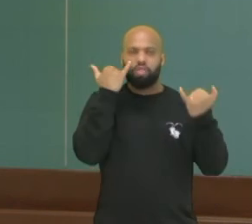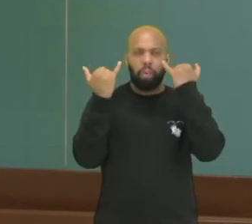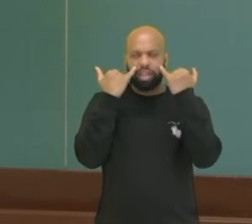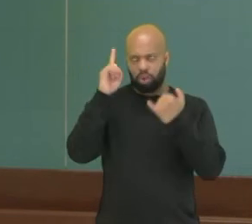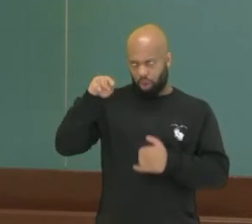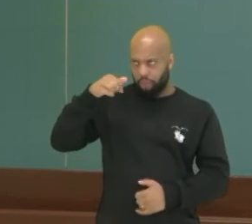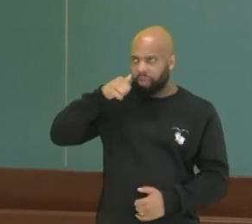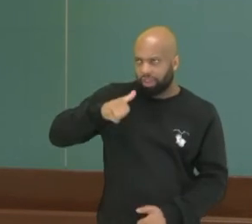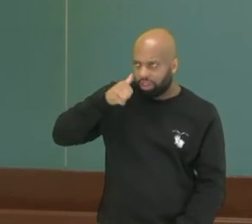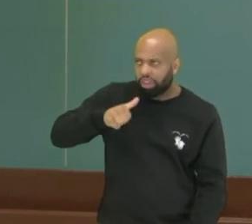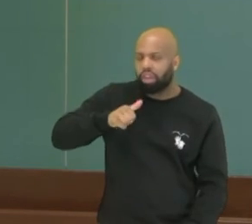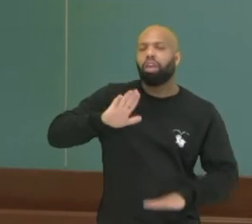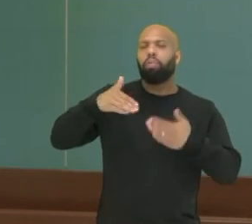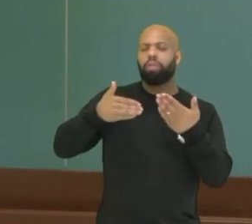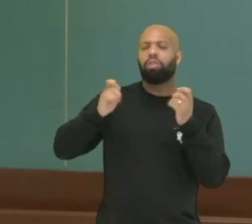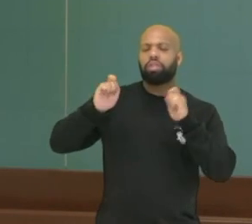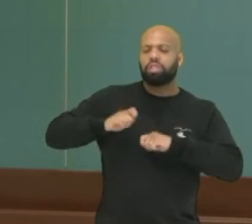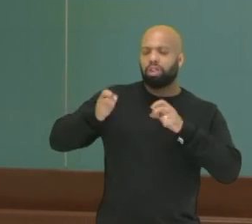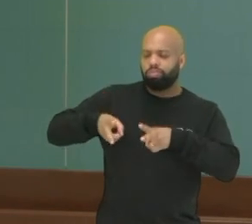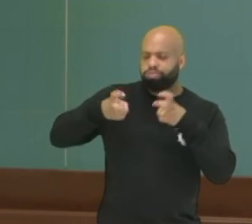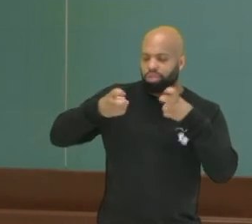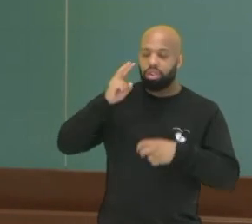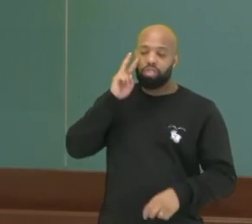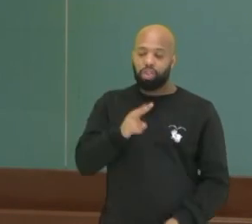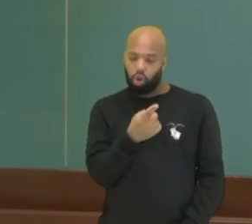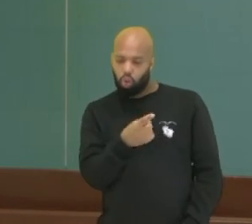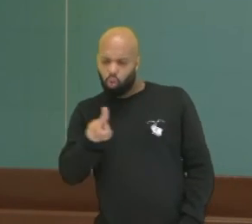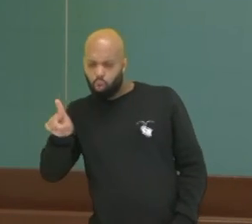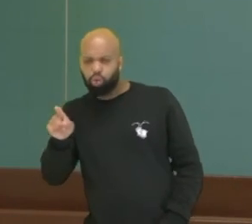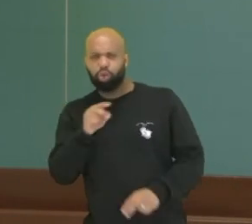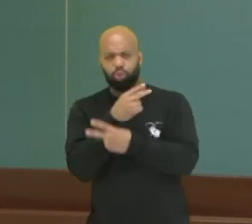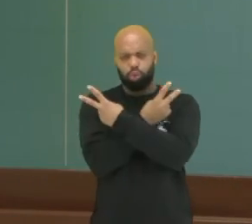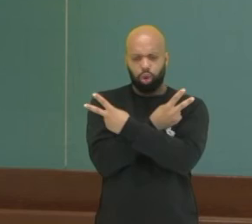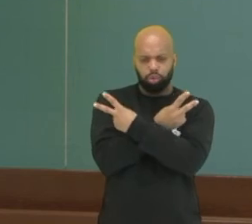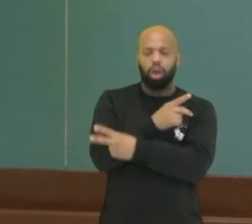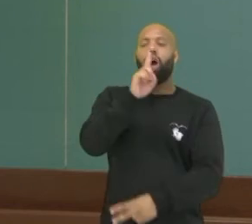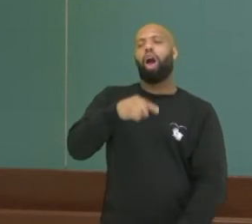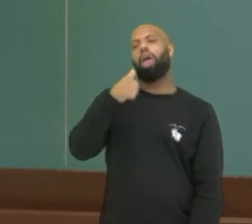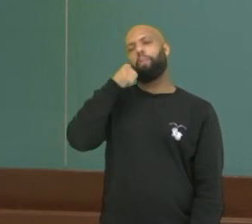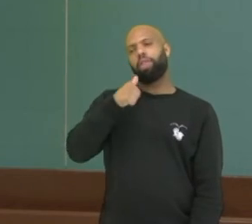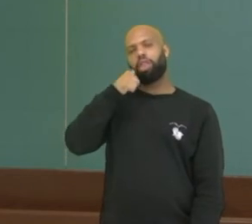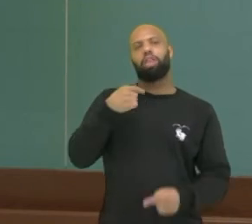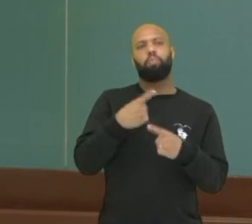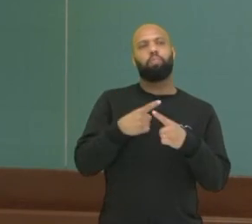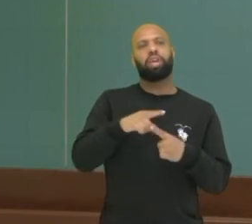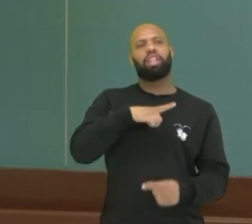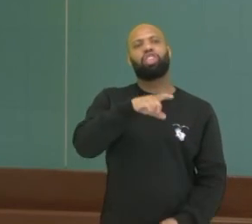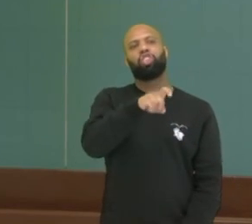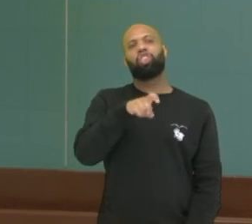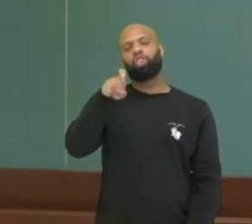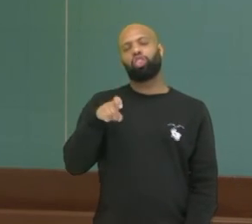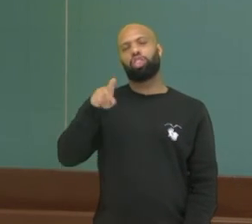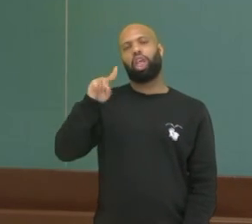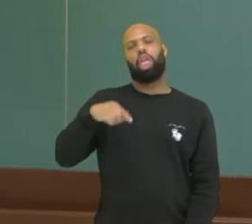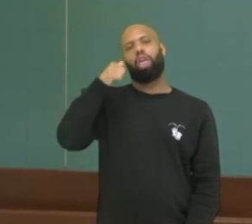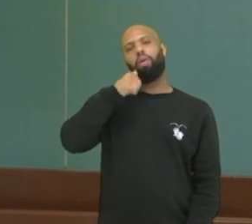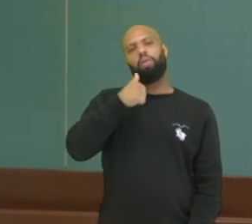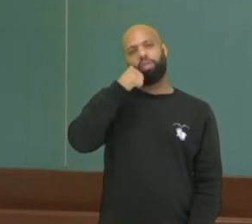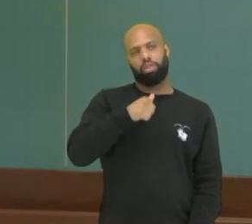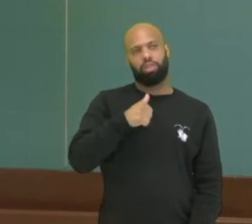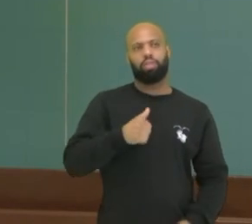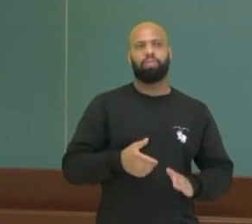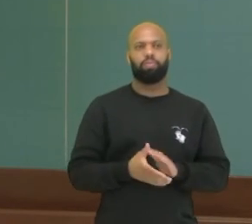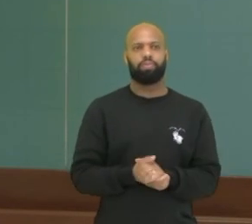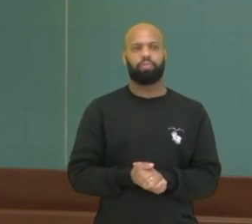vocês cariótipo feminino, vocês teriam que olhar aqui no finalzinho, ó. Opa, XX, eu já sei que é uma